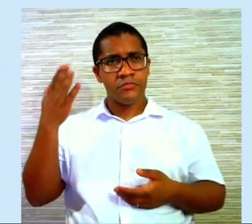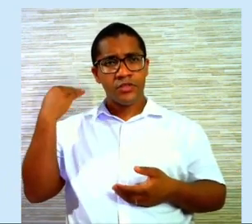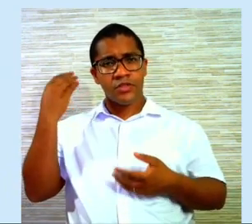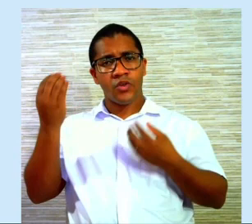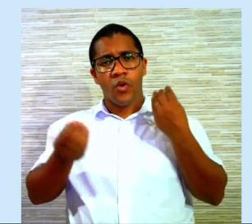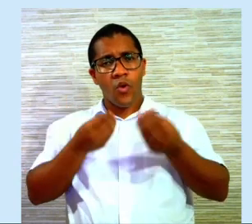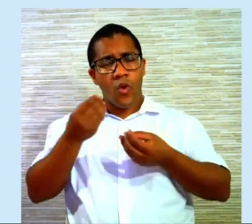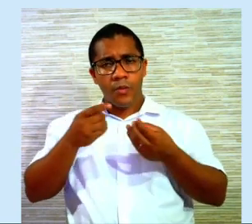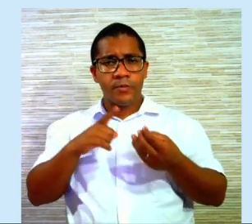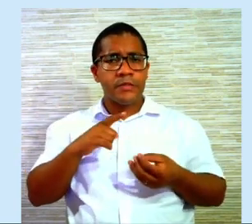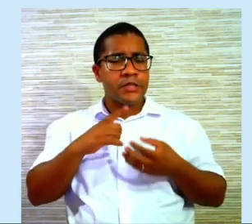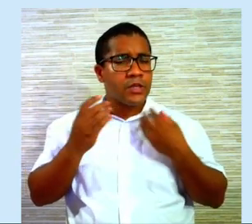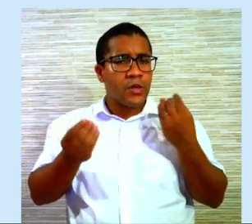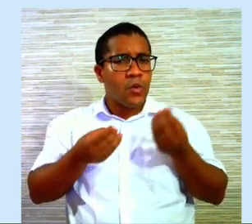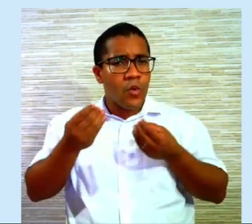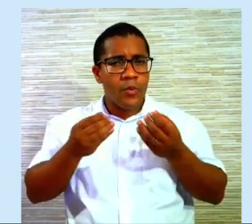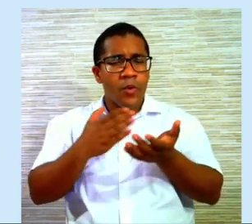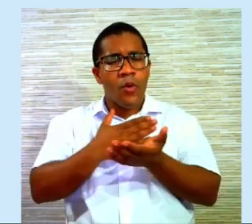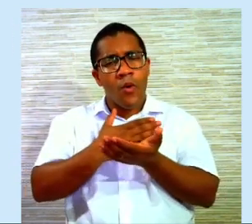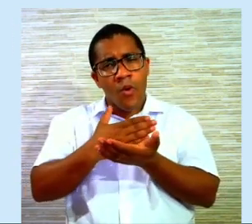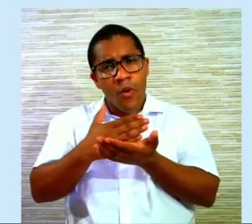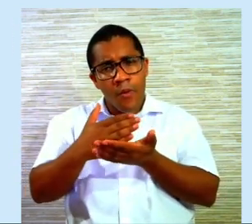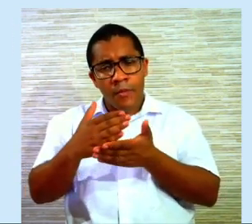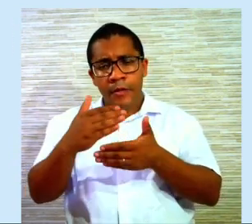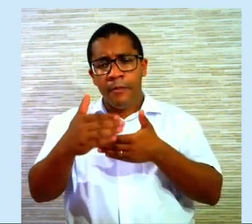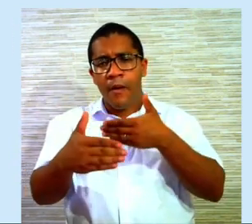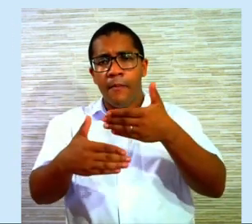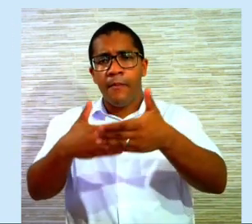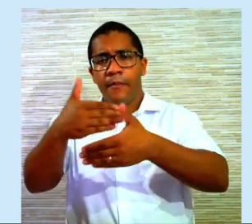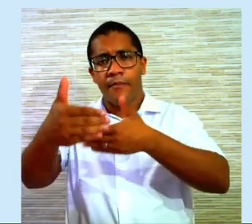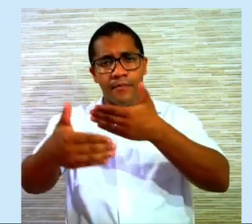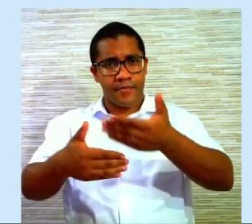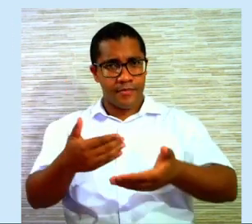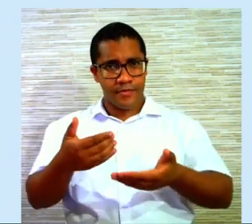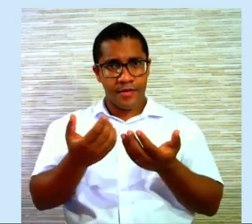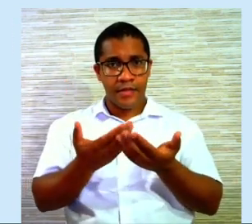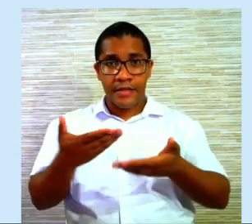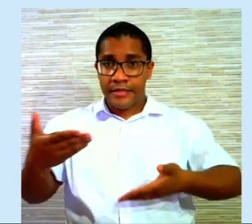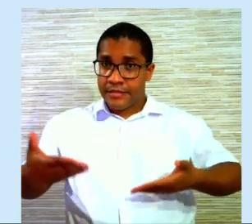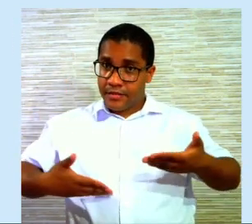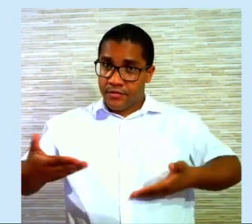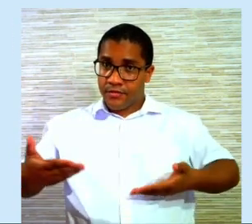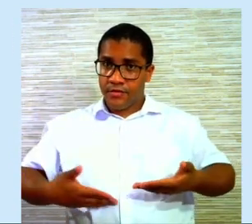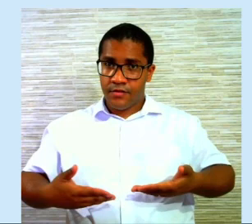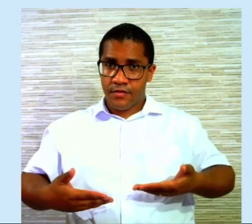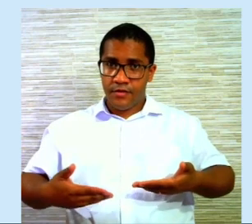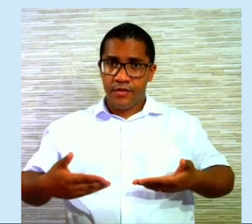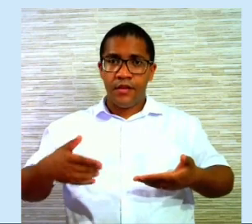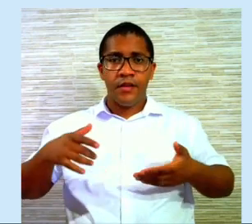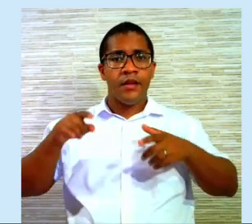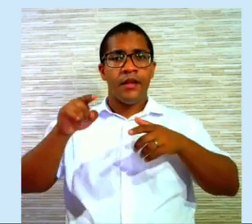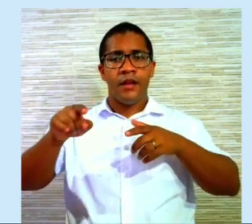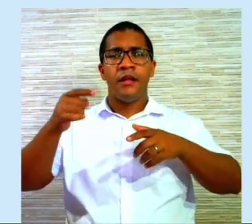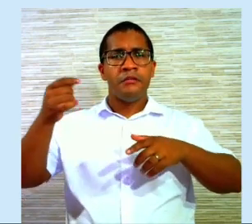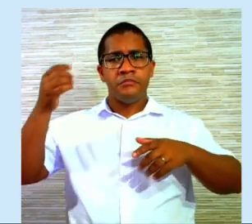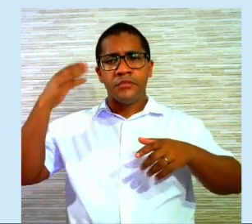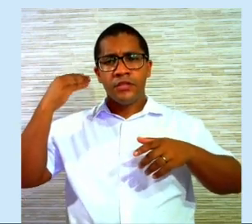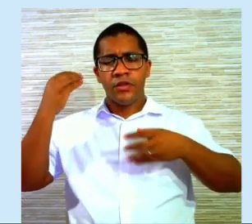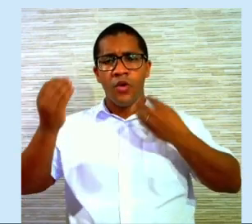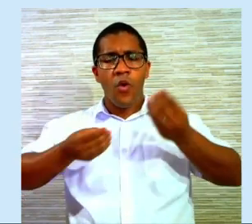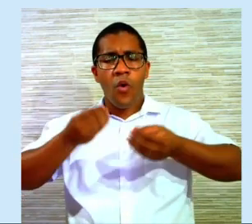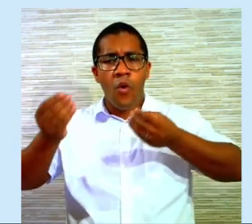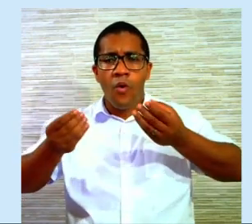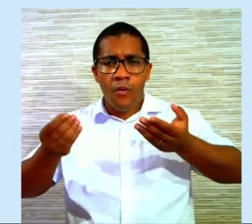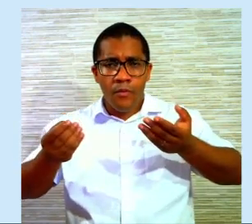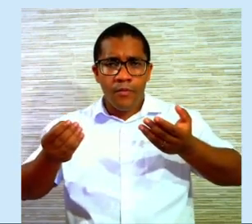né? Como ocorre esse início de processo de servidão lá simplesmente na antiguidade,